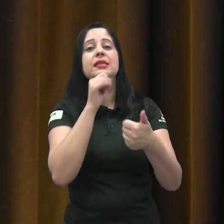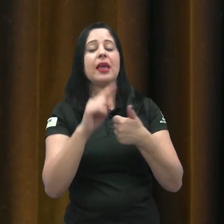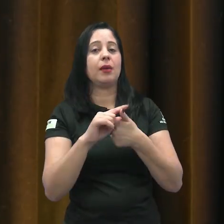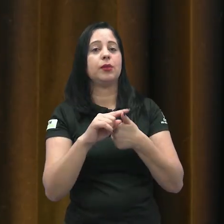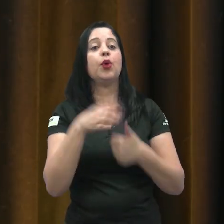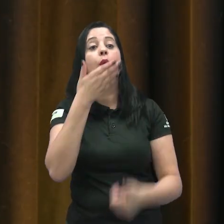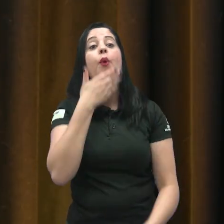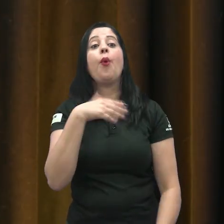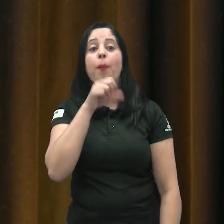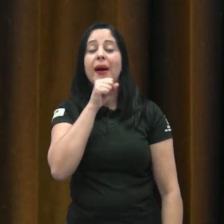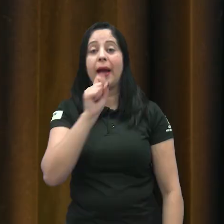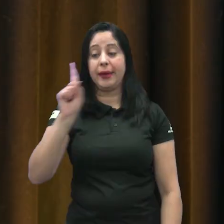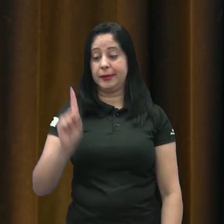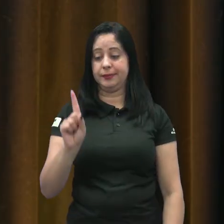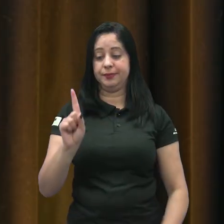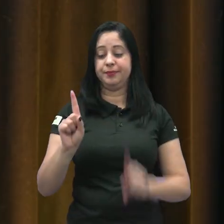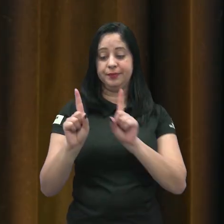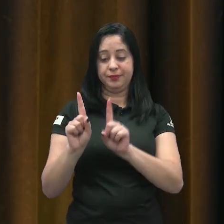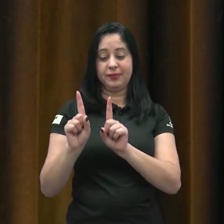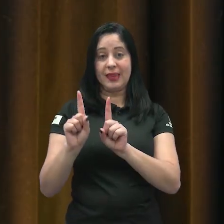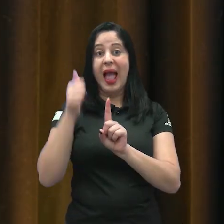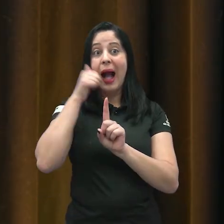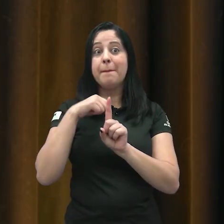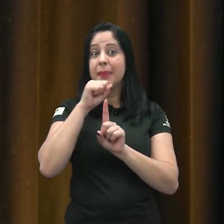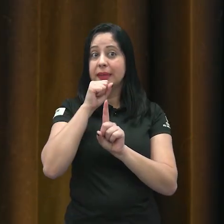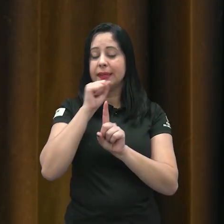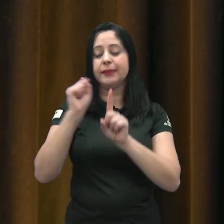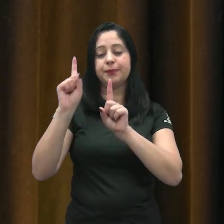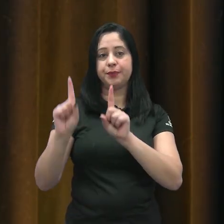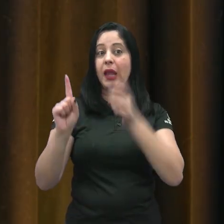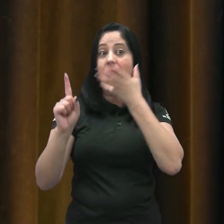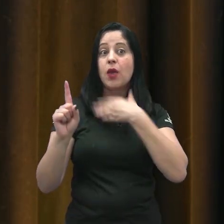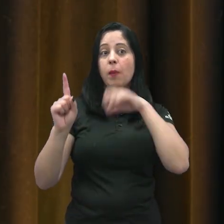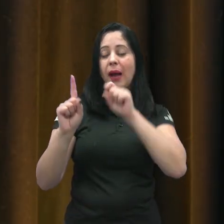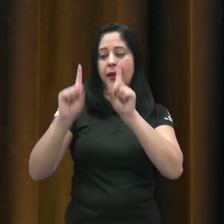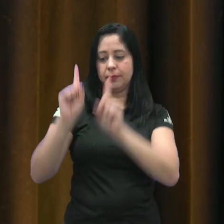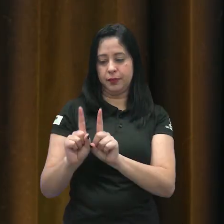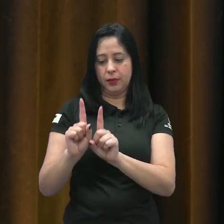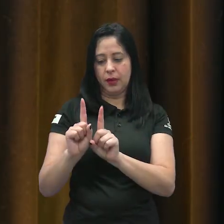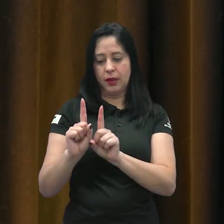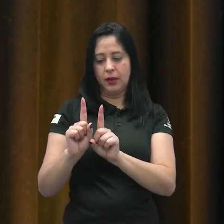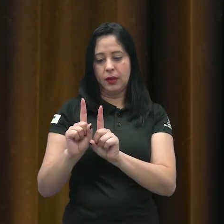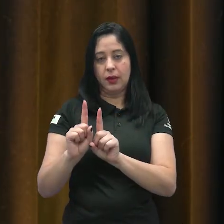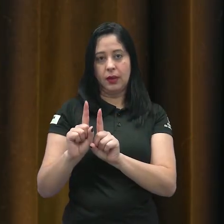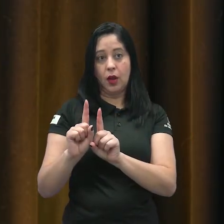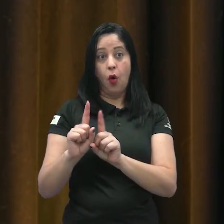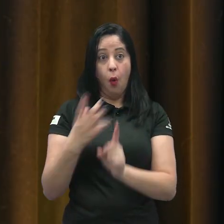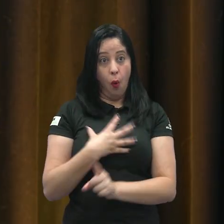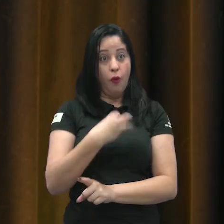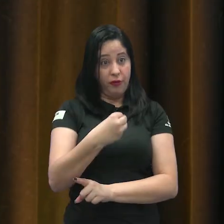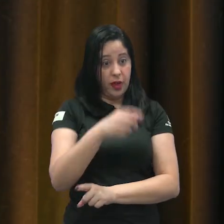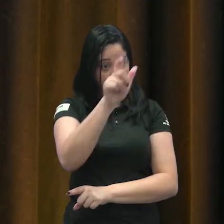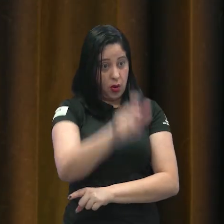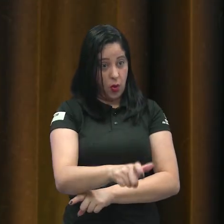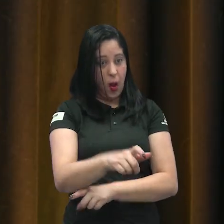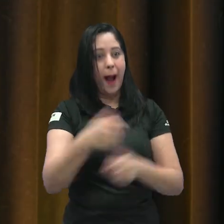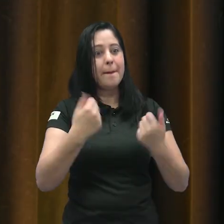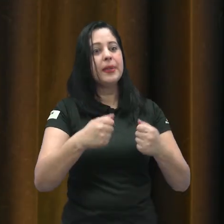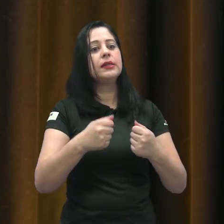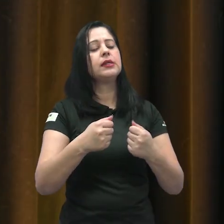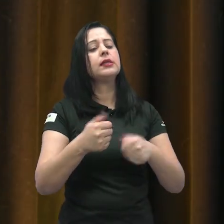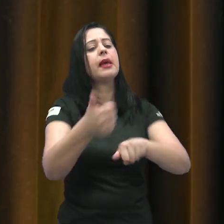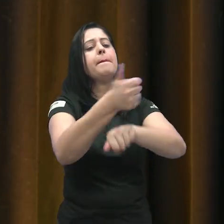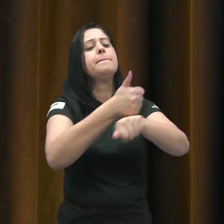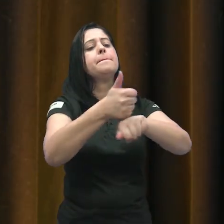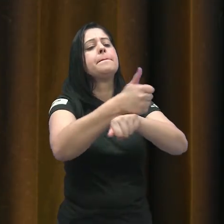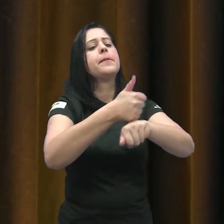um pai, né, e uma mãe que tem uma ideia de que o filho tem que seguir tal carreira. Isso é muito comum. Hoje em